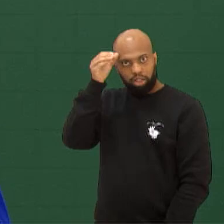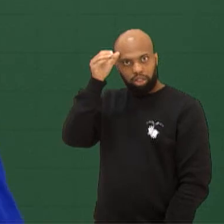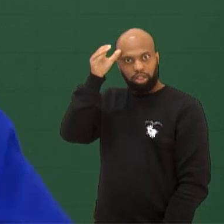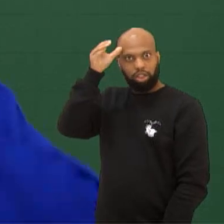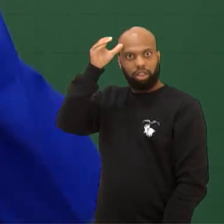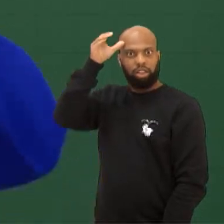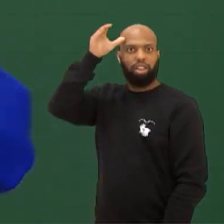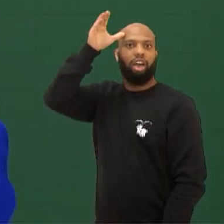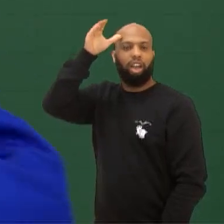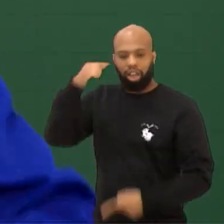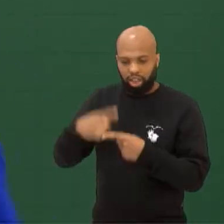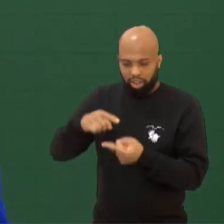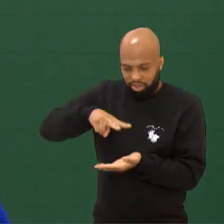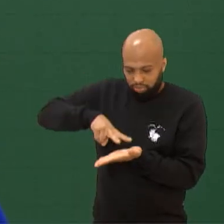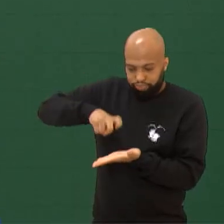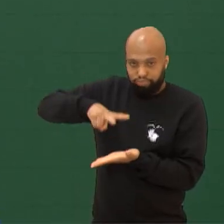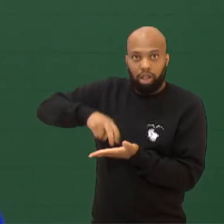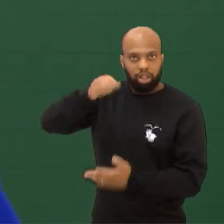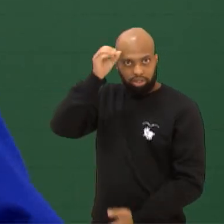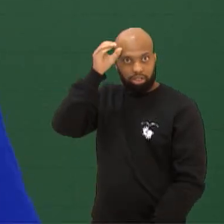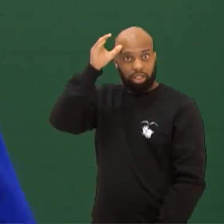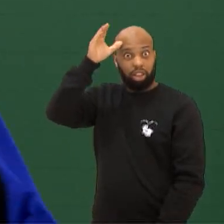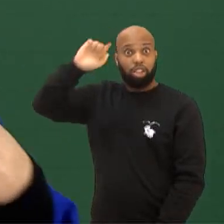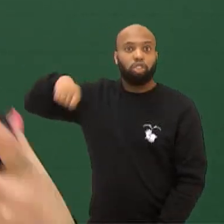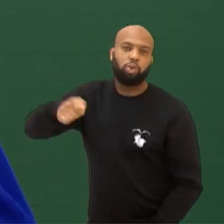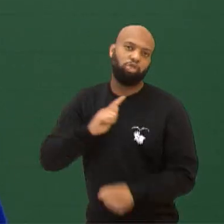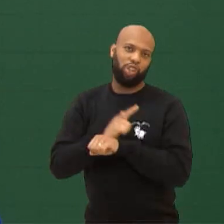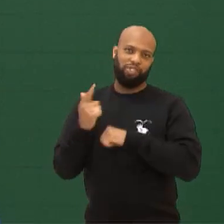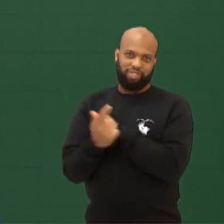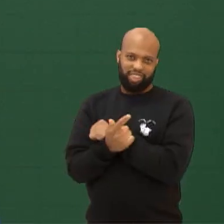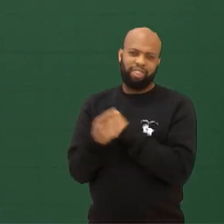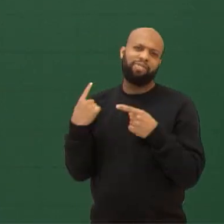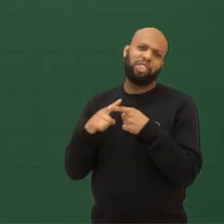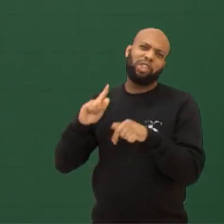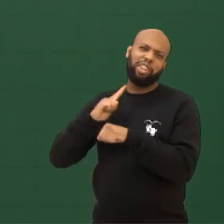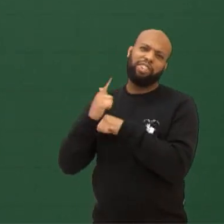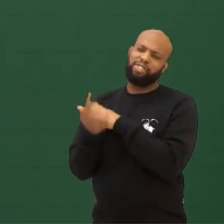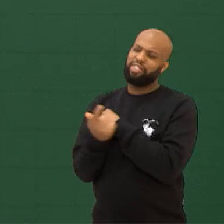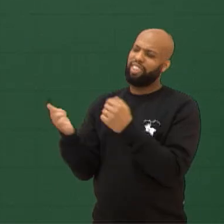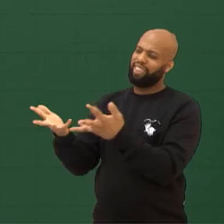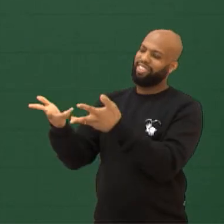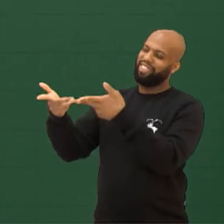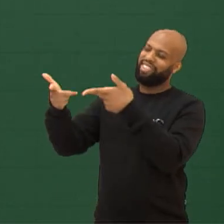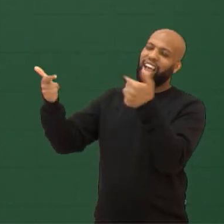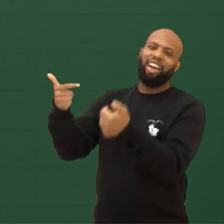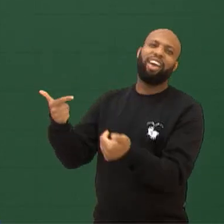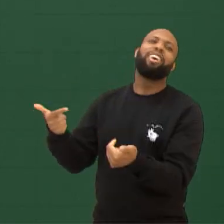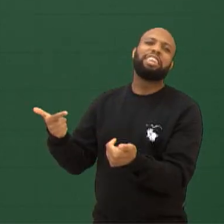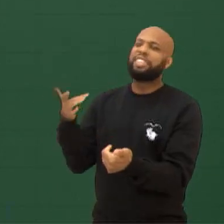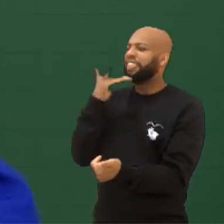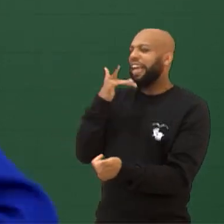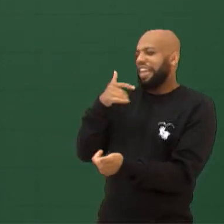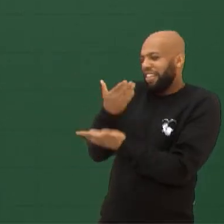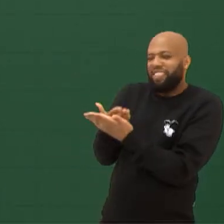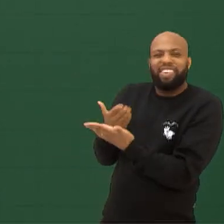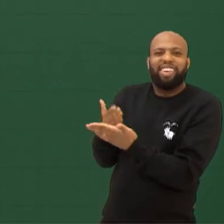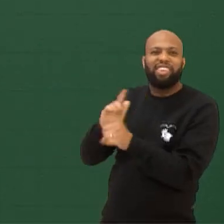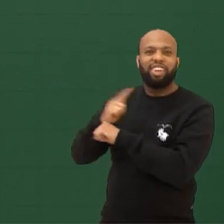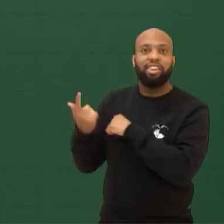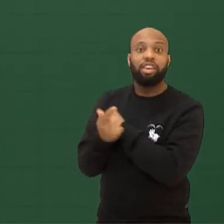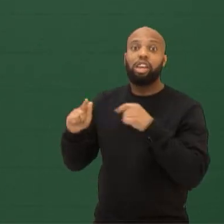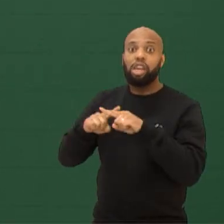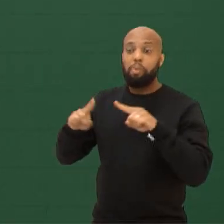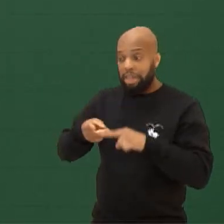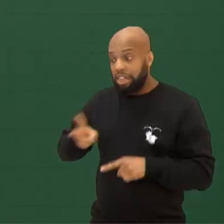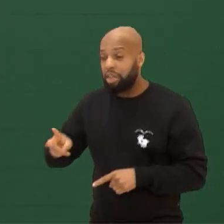seu vocabulário e entre literalmente na geografia. Porque a geografia é uma matéria linda, ela é ampla, ela é gostosa de estudar, só que ela tem que ser